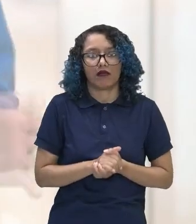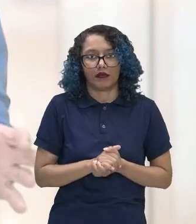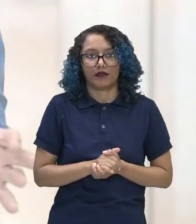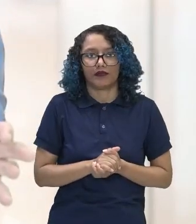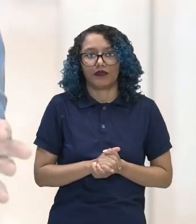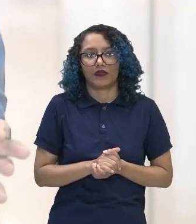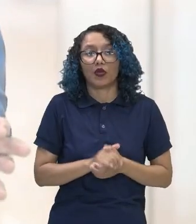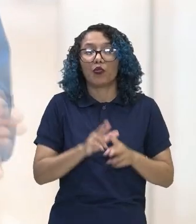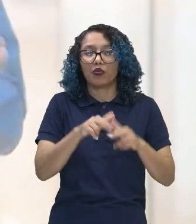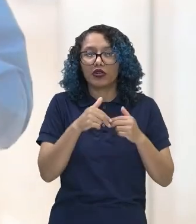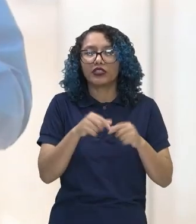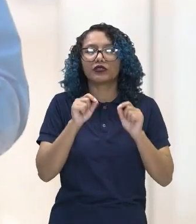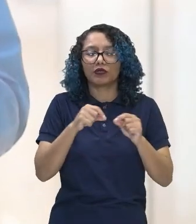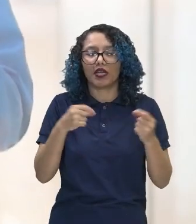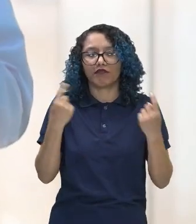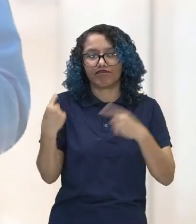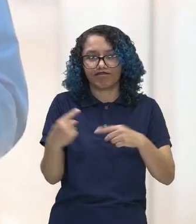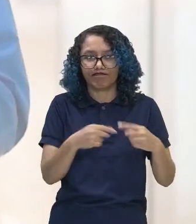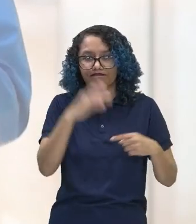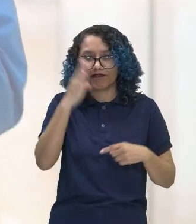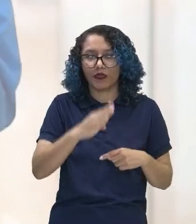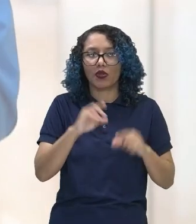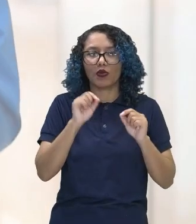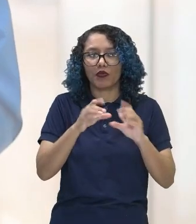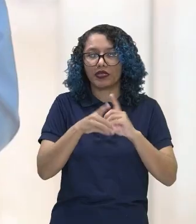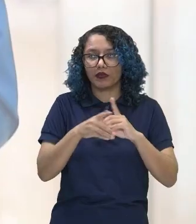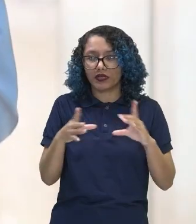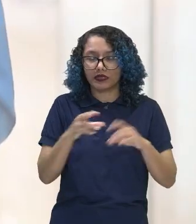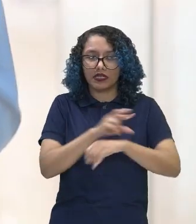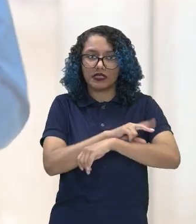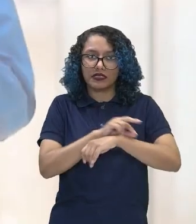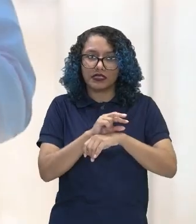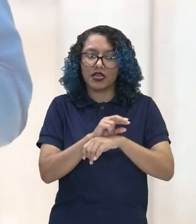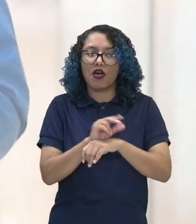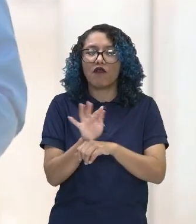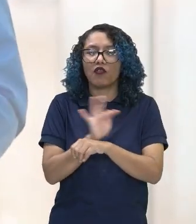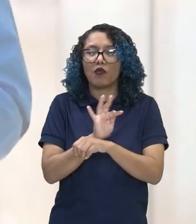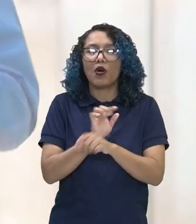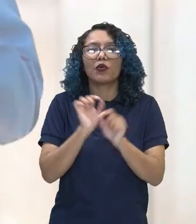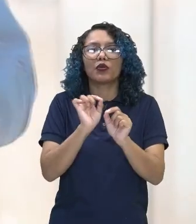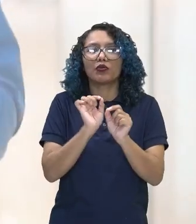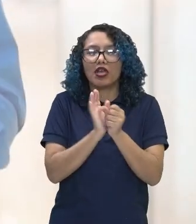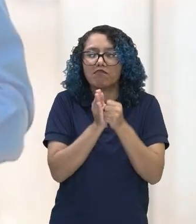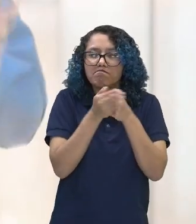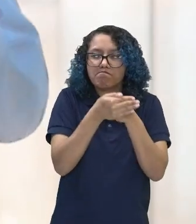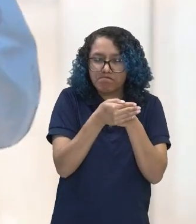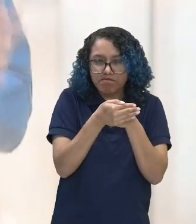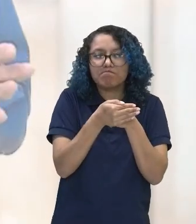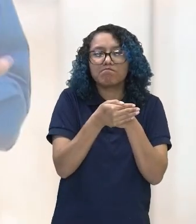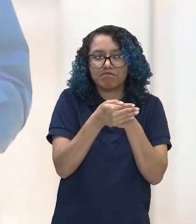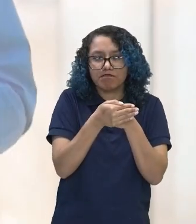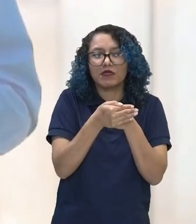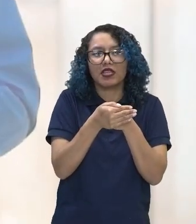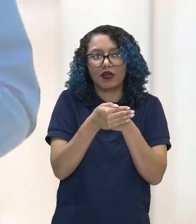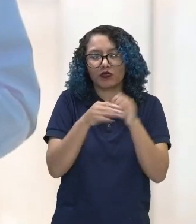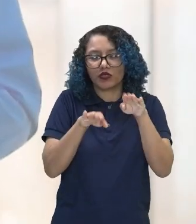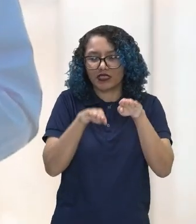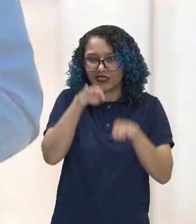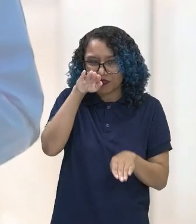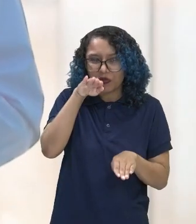dilema brasileiro, uma democracia racial formal que escondeu profundas